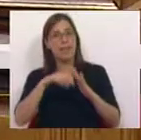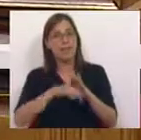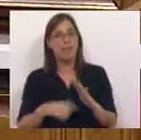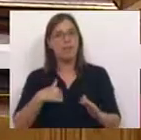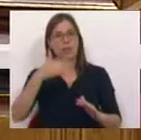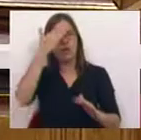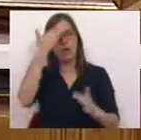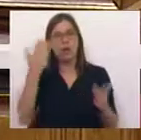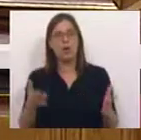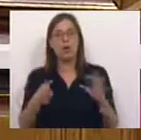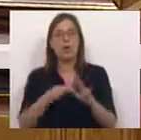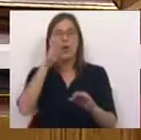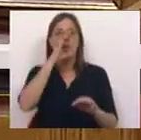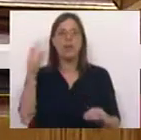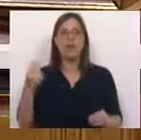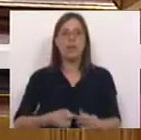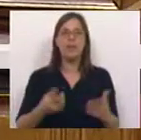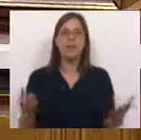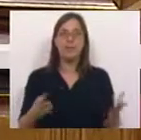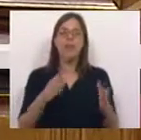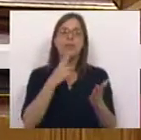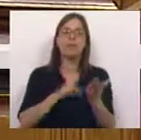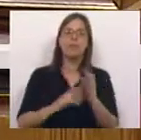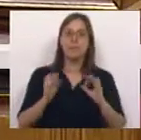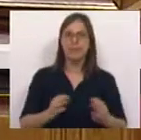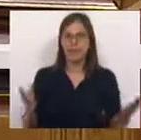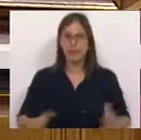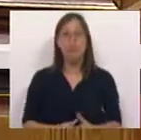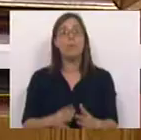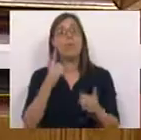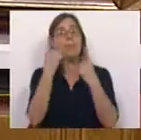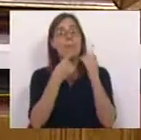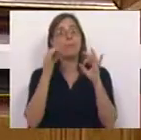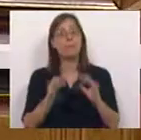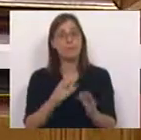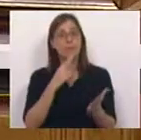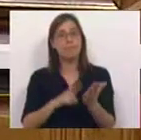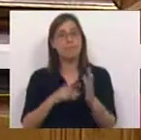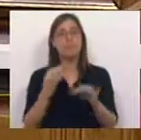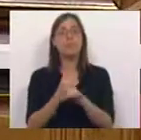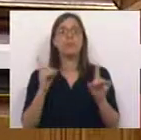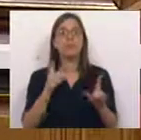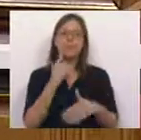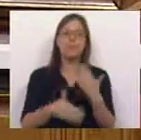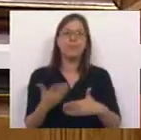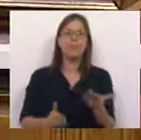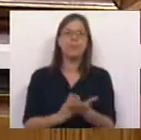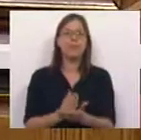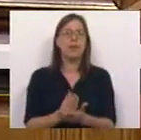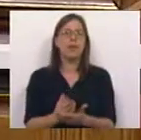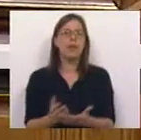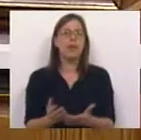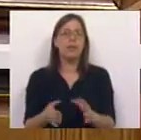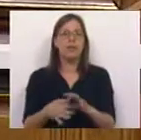nós consideramos que o Governo deveria equacionar seriamente. E deveria equacionar seriamente porque esse continua a ser um dos